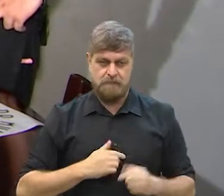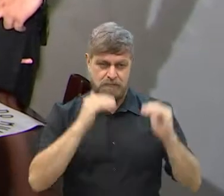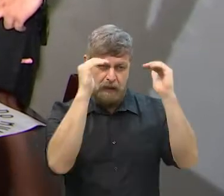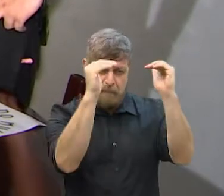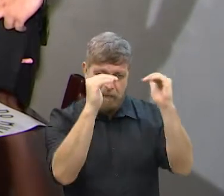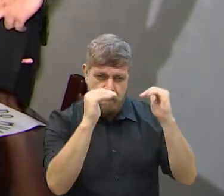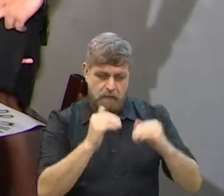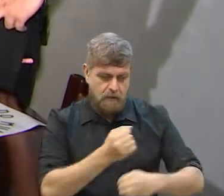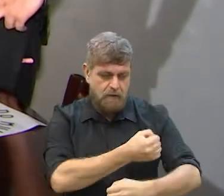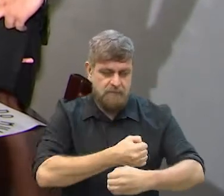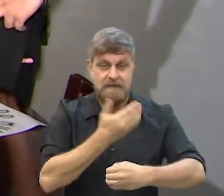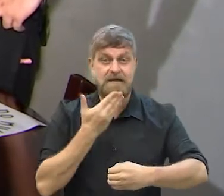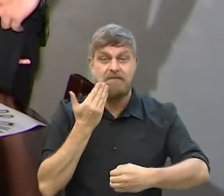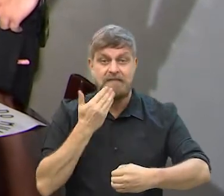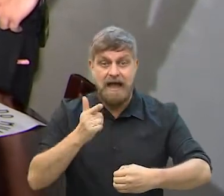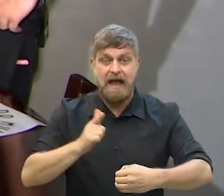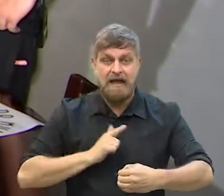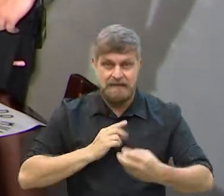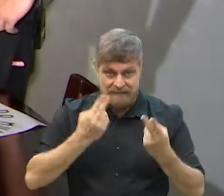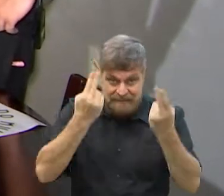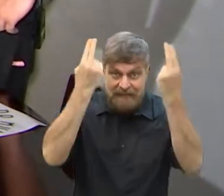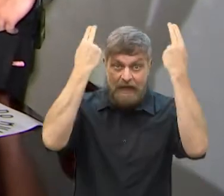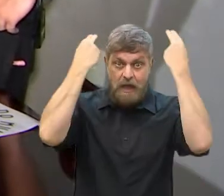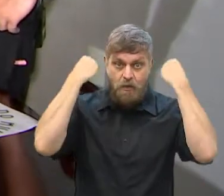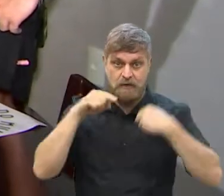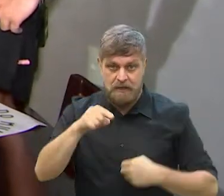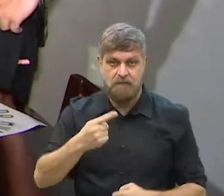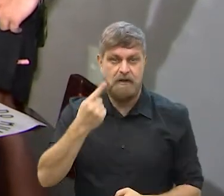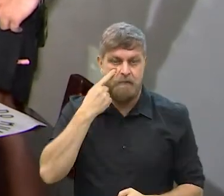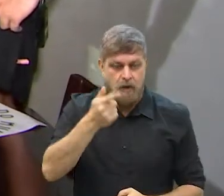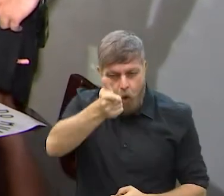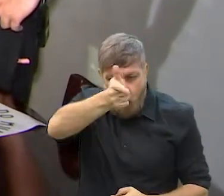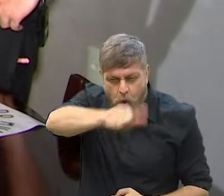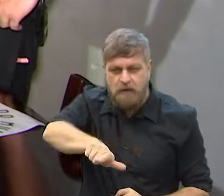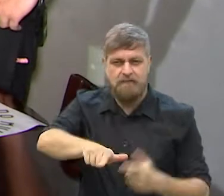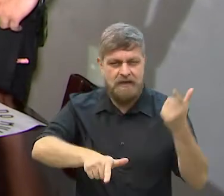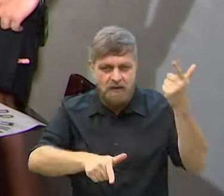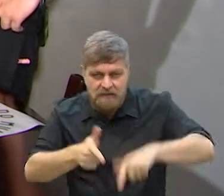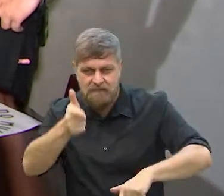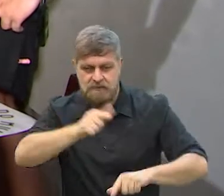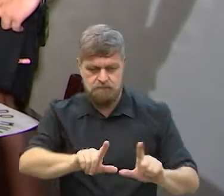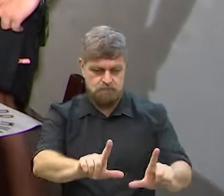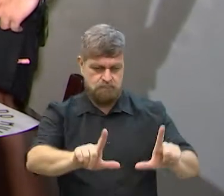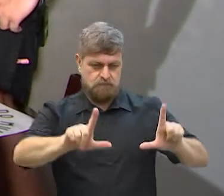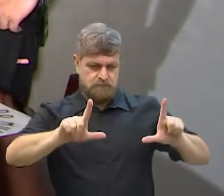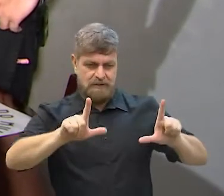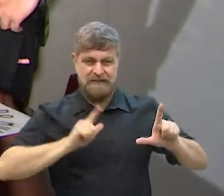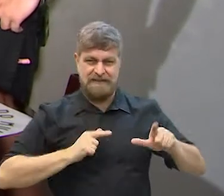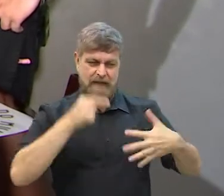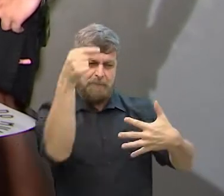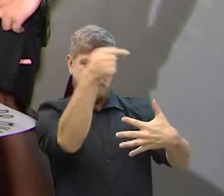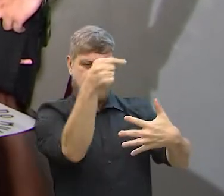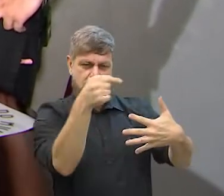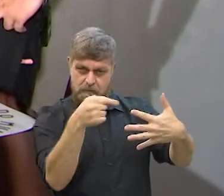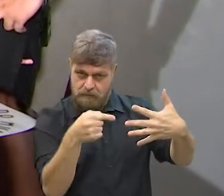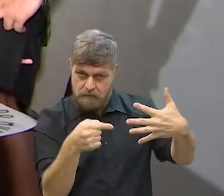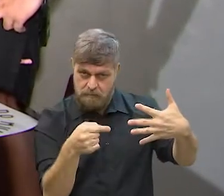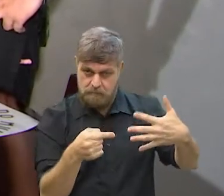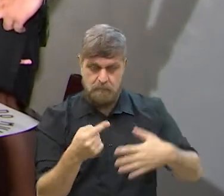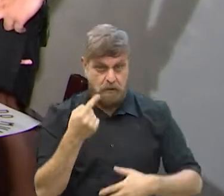Cozinha Fácil, que tem essa receita e você pode assistir novamente, tem todos os ingredientes. Pode pegar